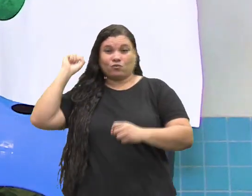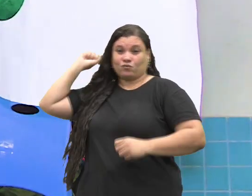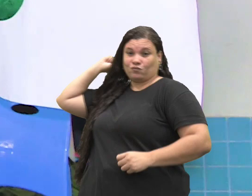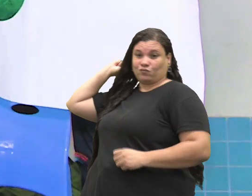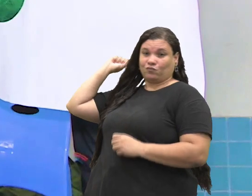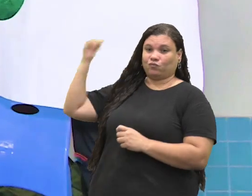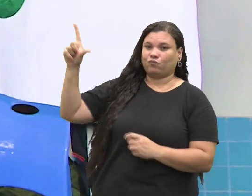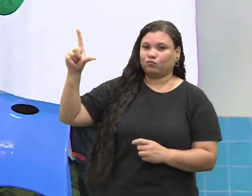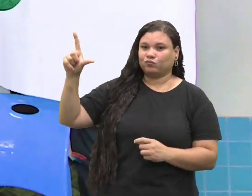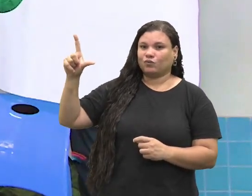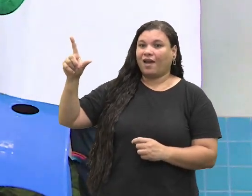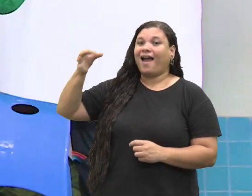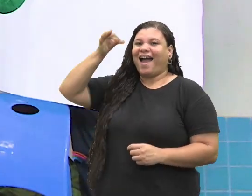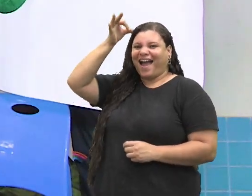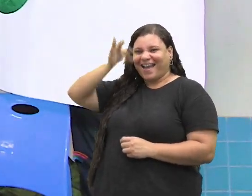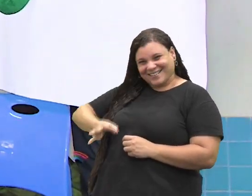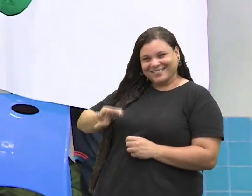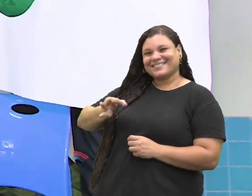já!